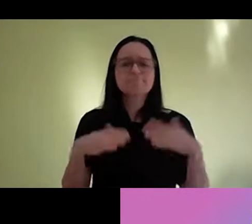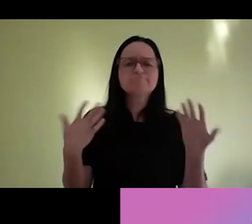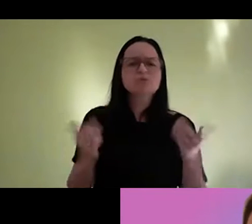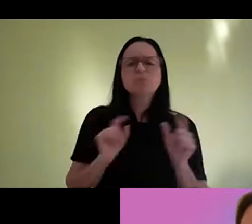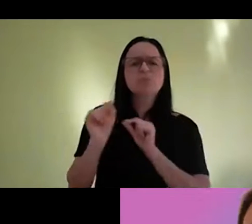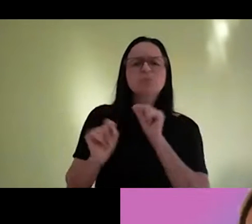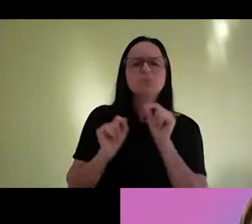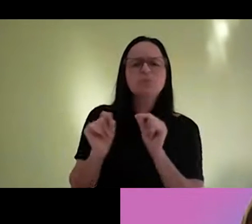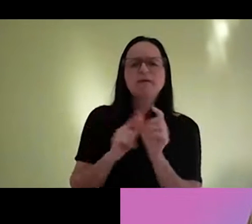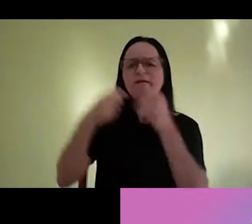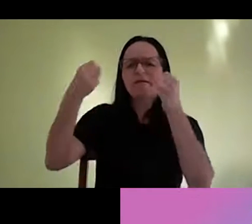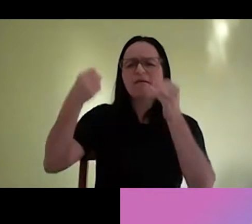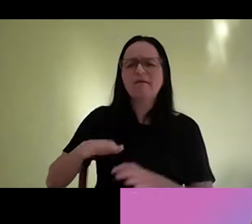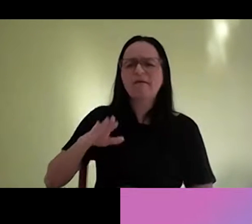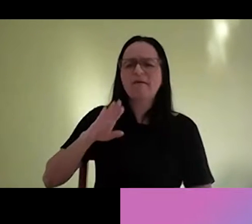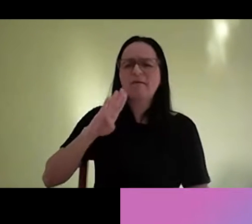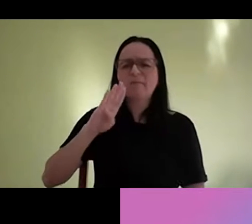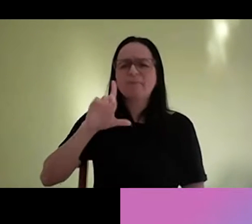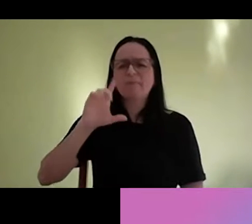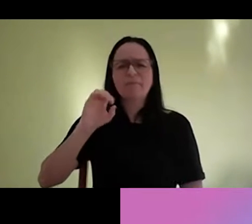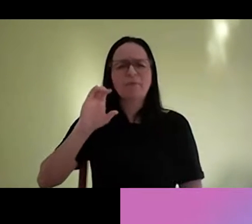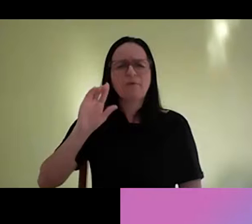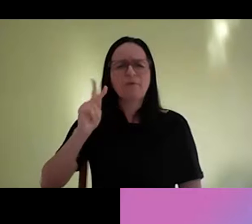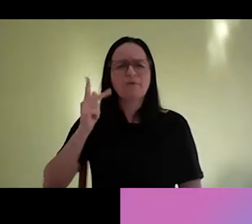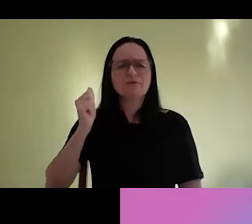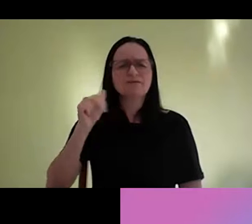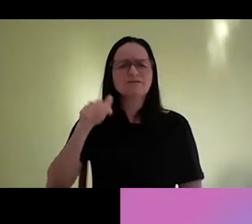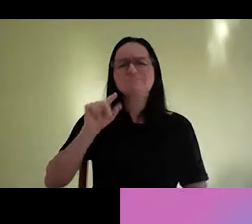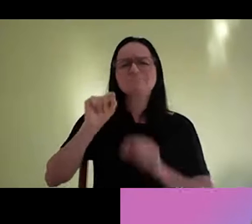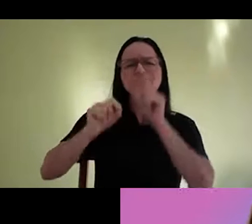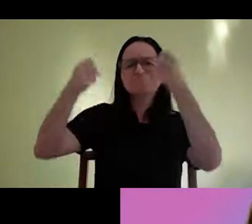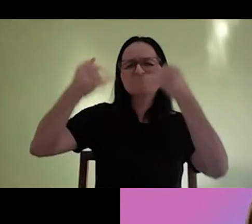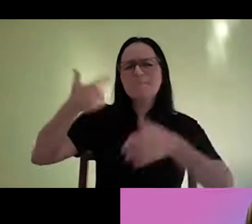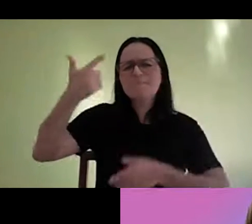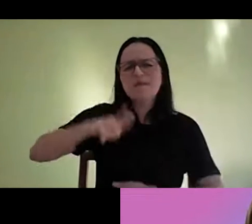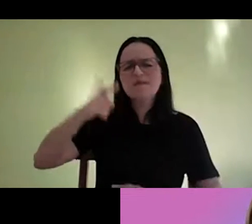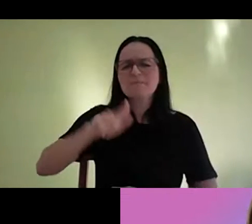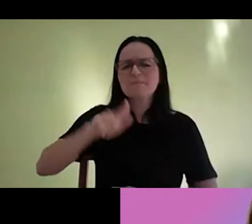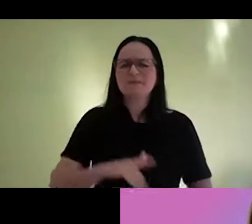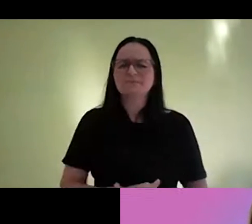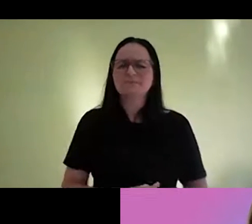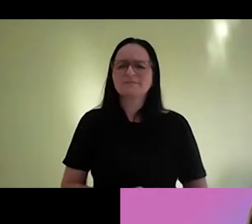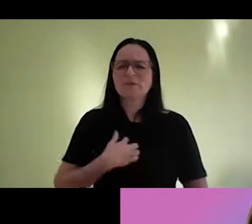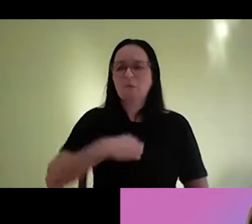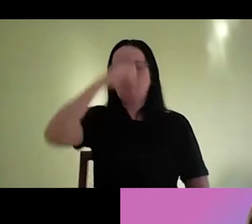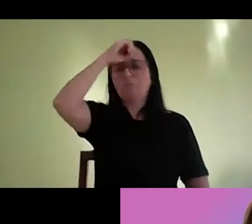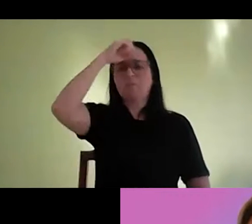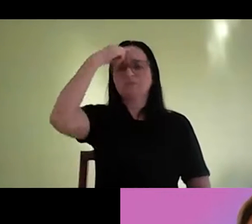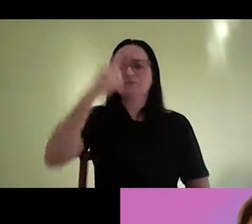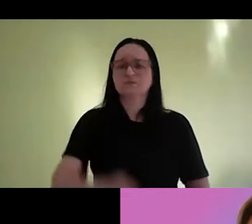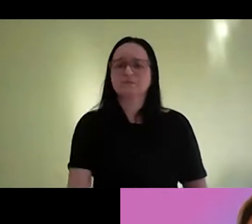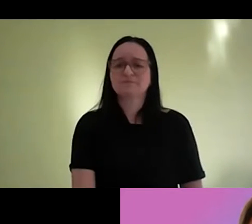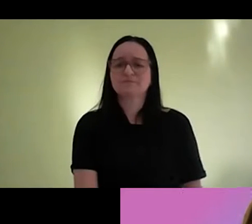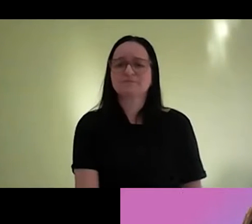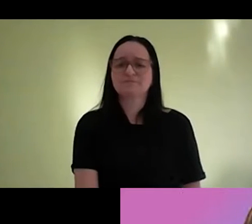esse blockchain? Querendo saber um pouquinho mais, se você puder dar uma explicação até para leigos. Posso, posso sim, posso